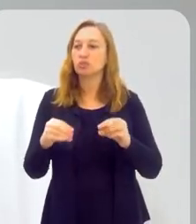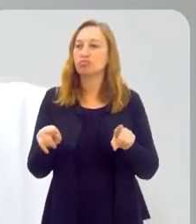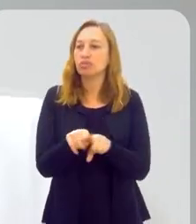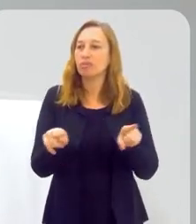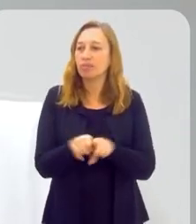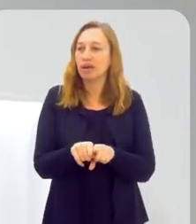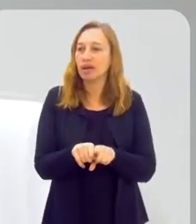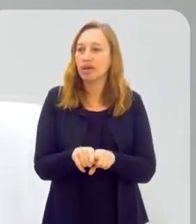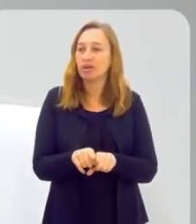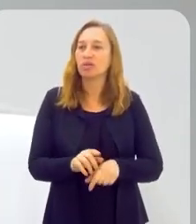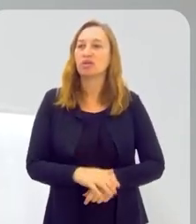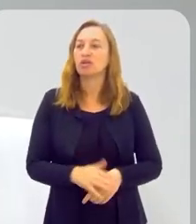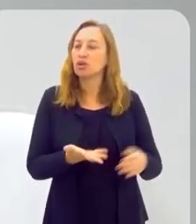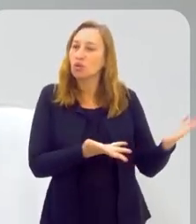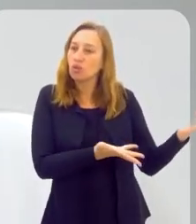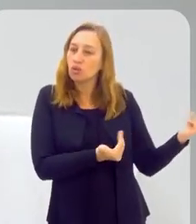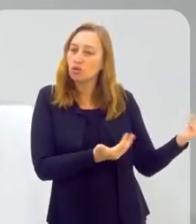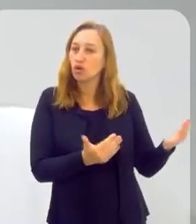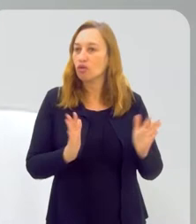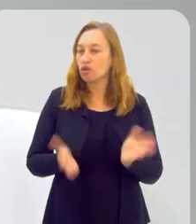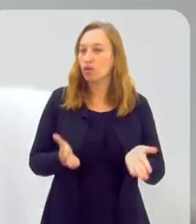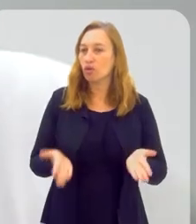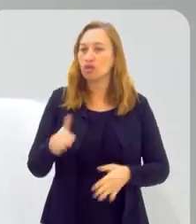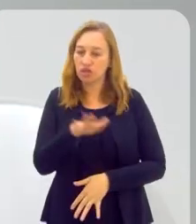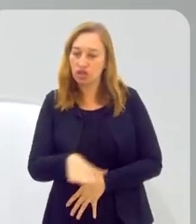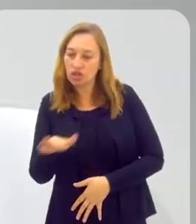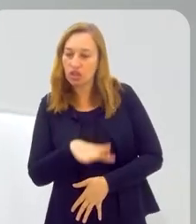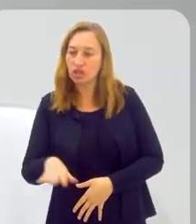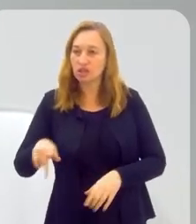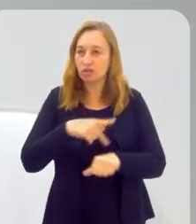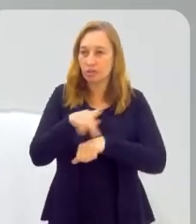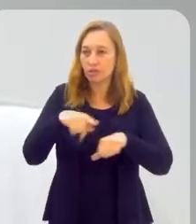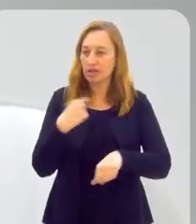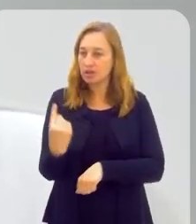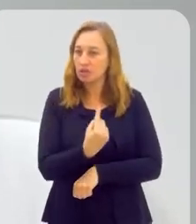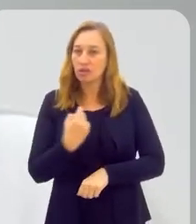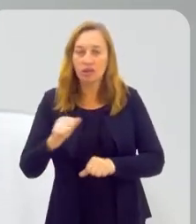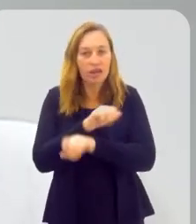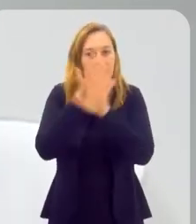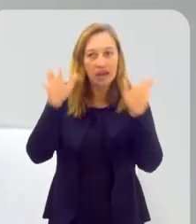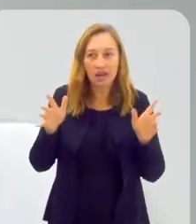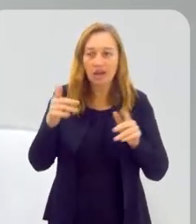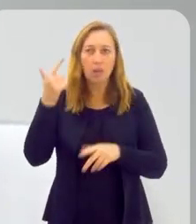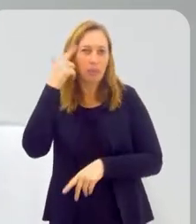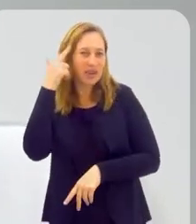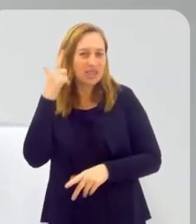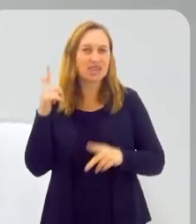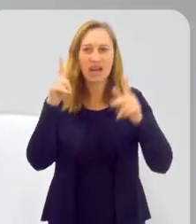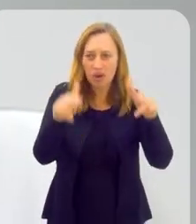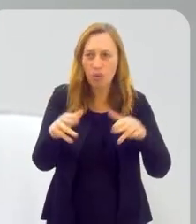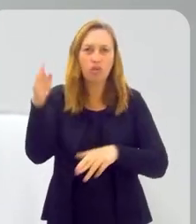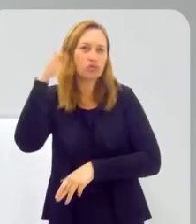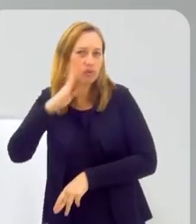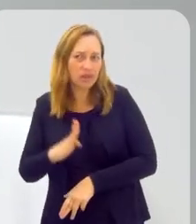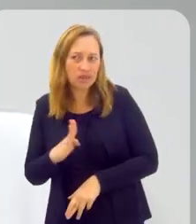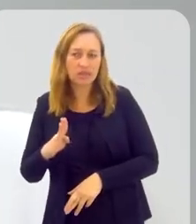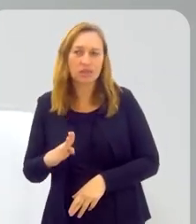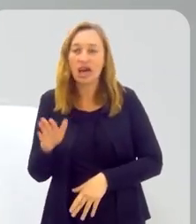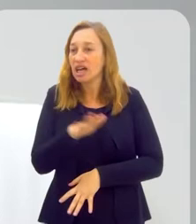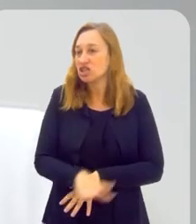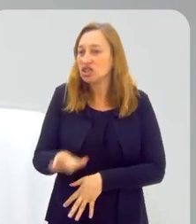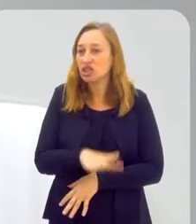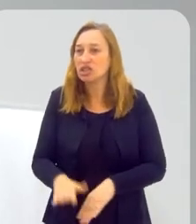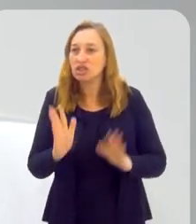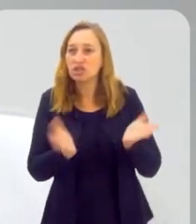acima de tudo também porque hoje os jovens e as crianças, aqui no nosso país é muito claro, e penso que no Brasil também o é,